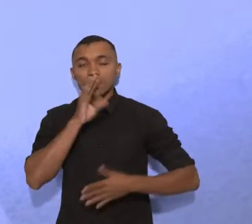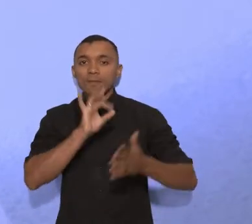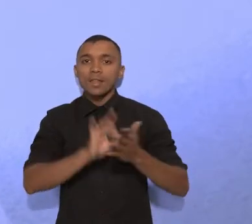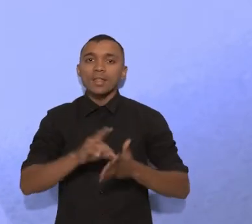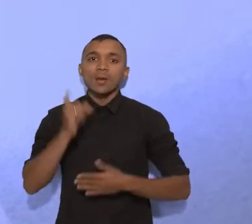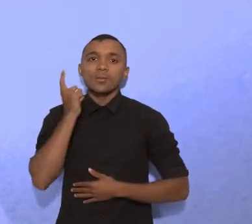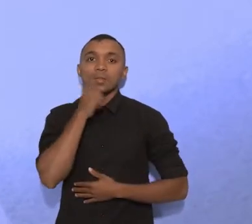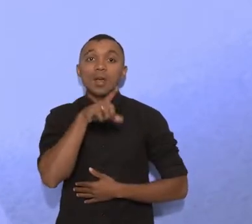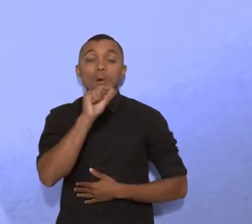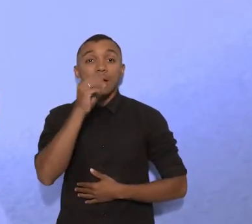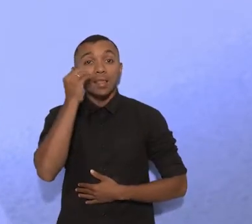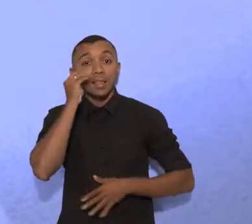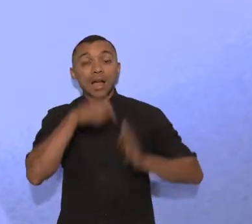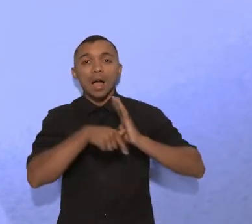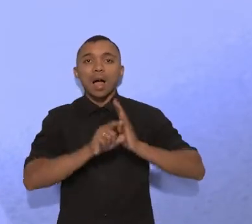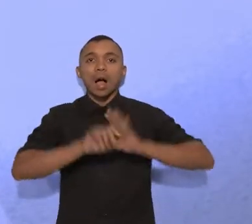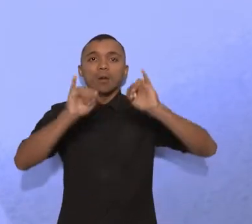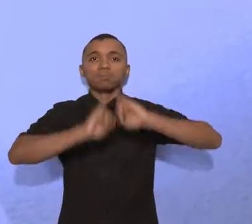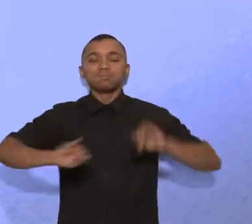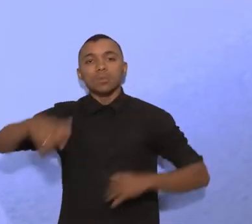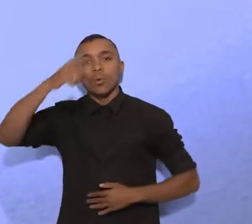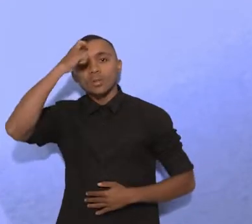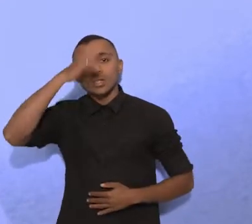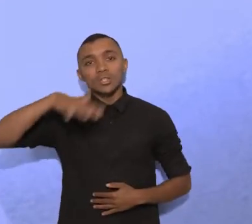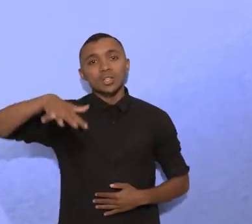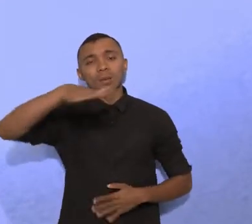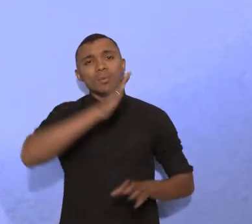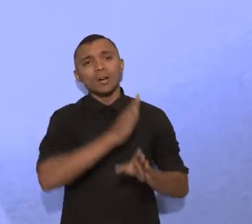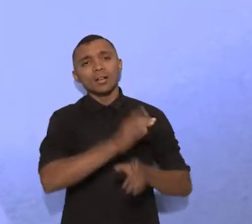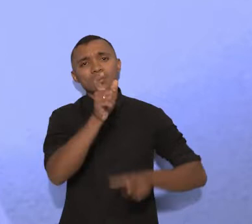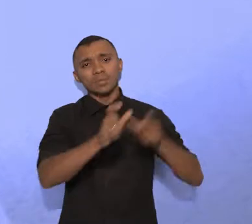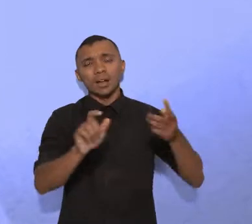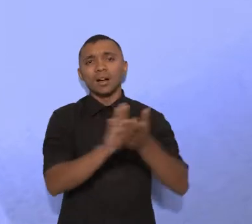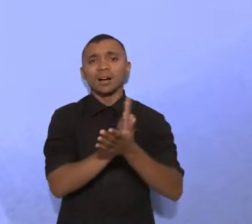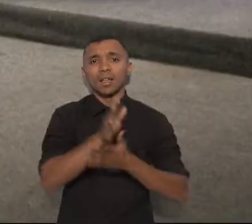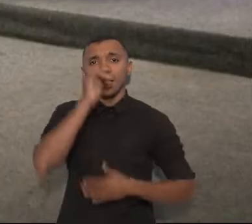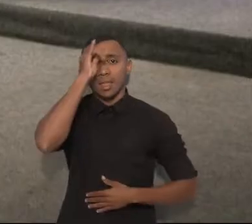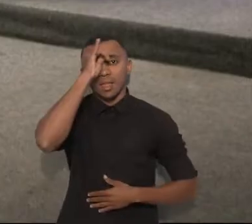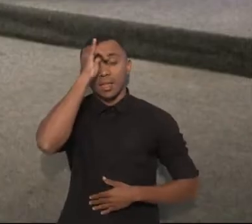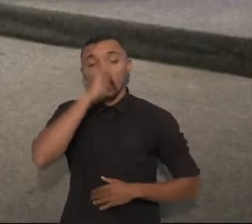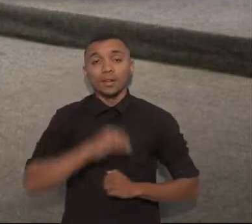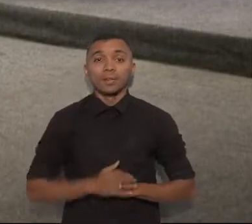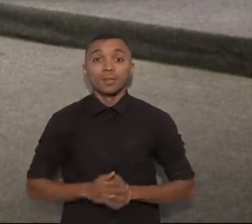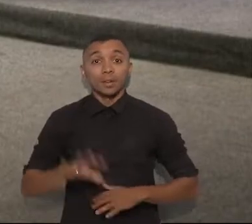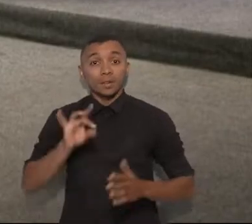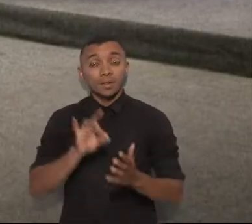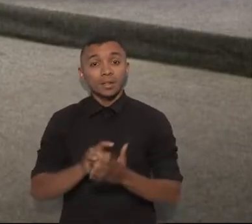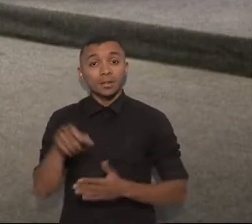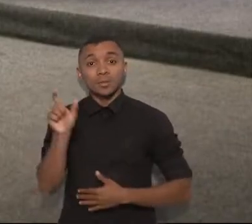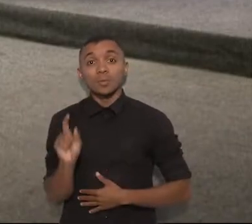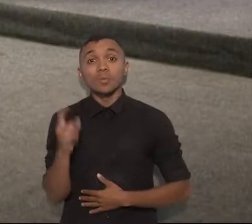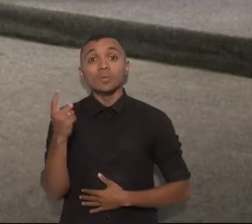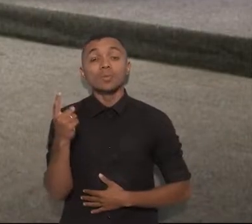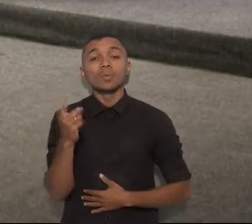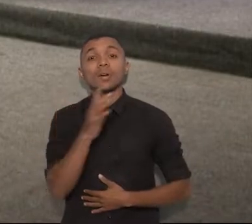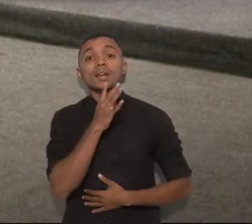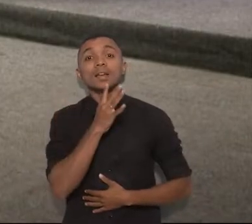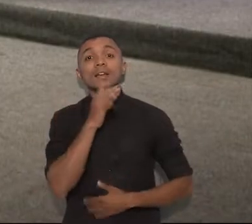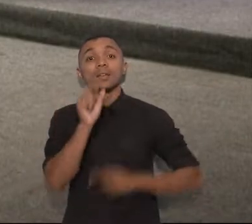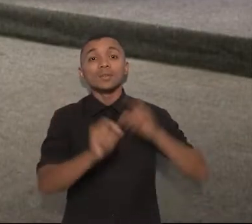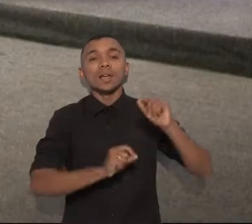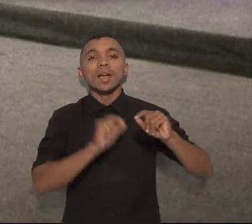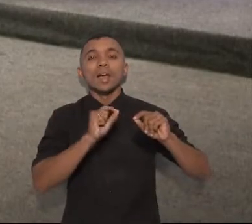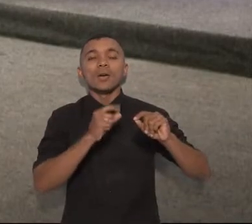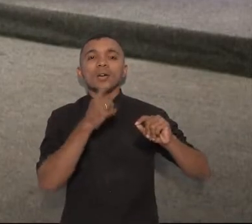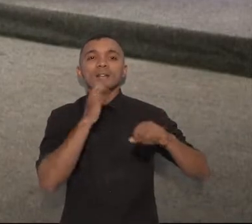consegue sensibilizar, entre aspas, esse tipo de gente. Eu acho que o único diamante negro que ele conhece é aquele chocolate. Que, inclusive, é em